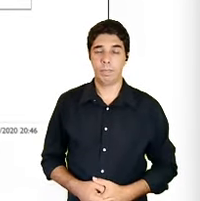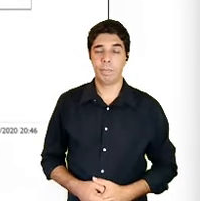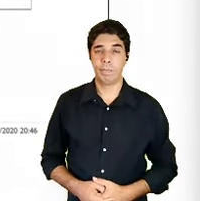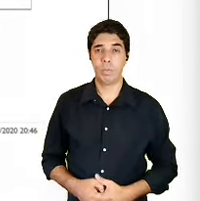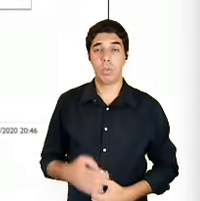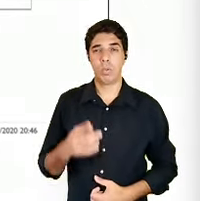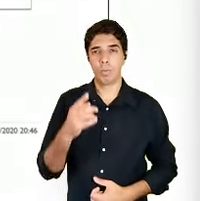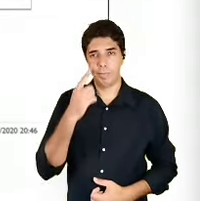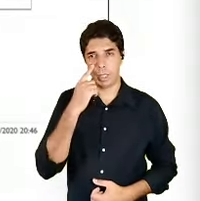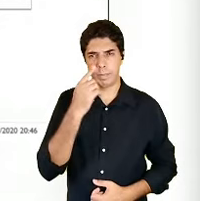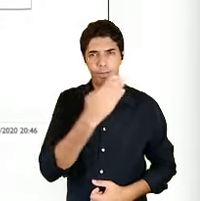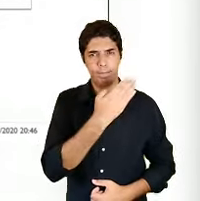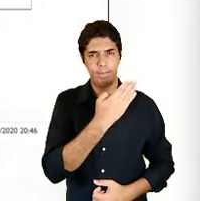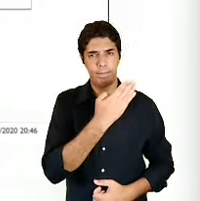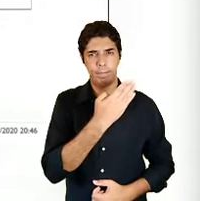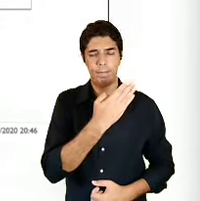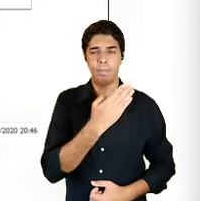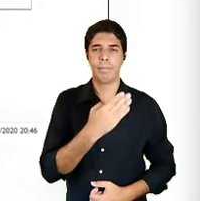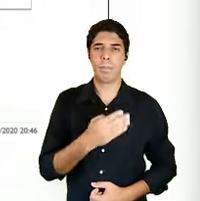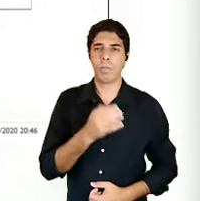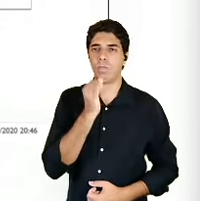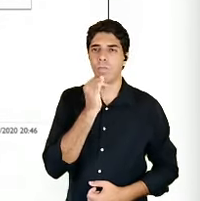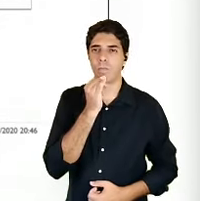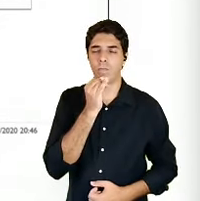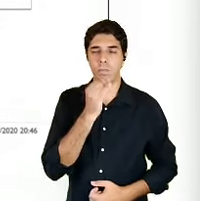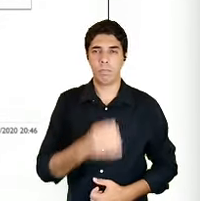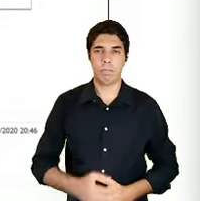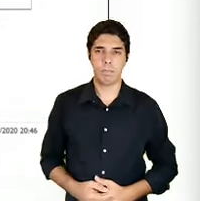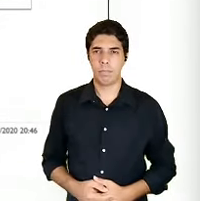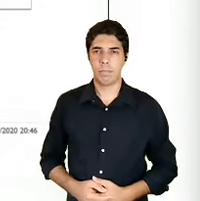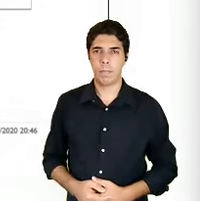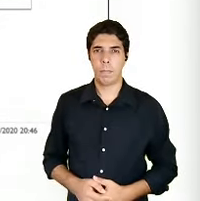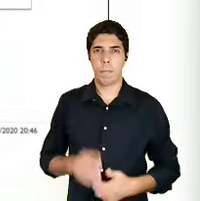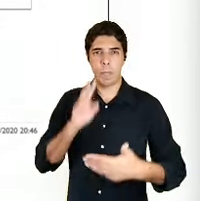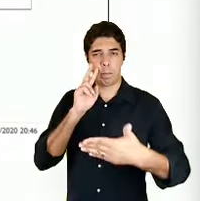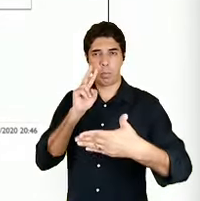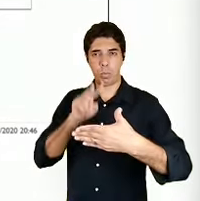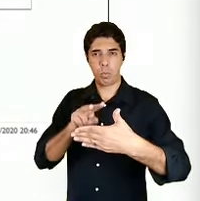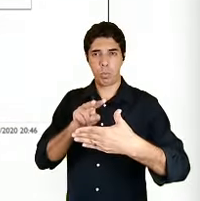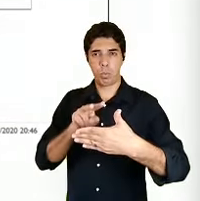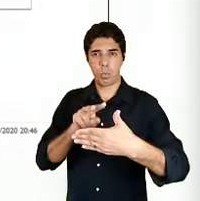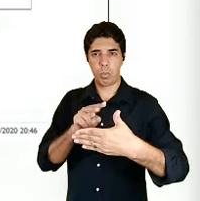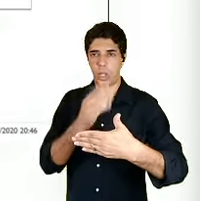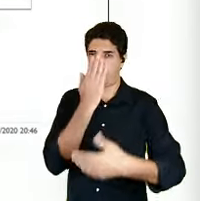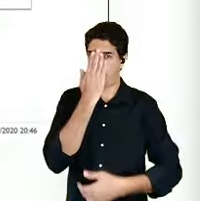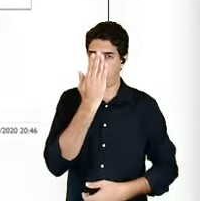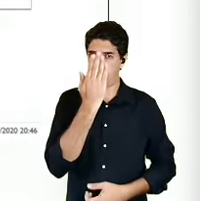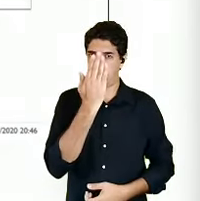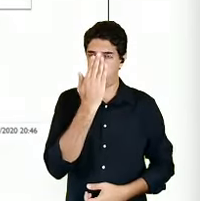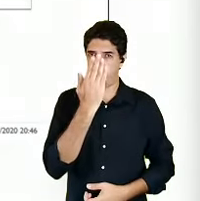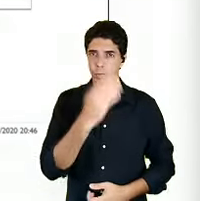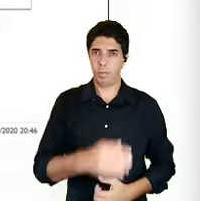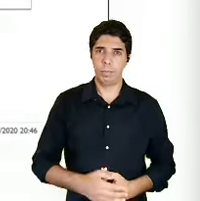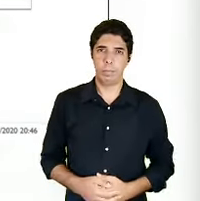Aqui eu tenho um exemplo disso que eu falei para vocês, a nossa figura, certo? A vista frontal sendo representada no